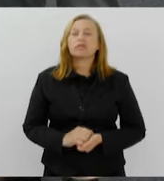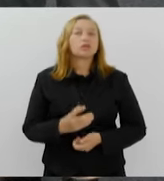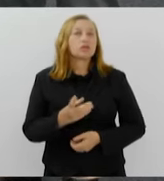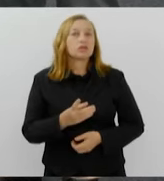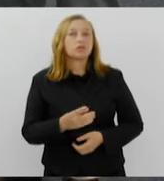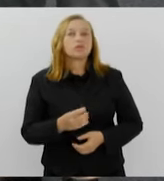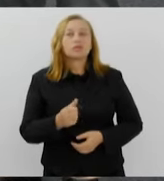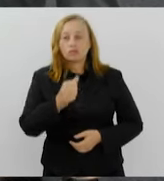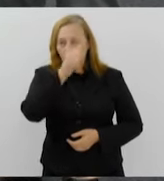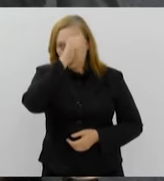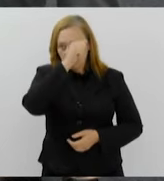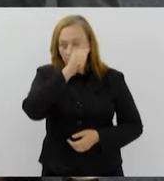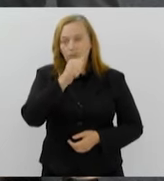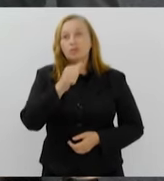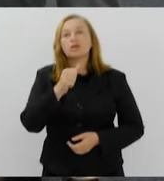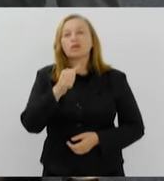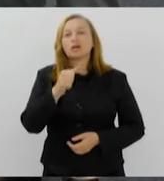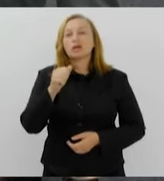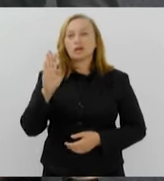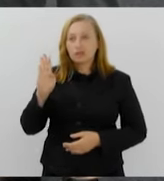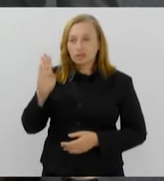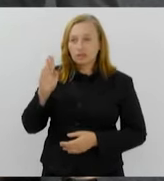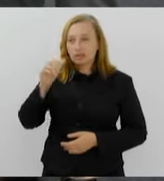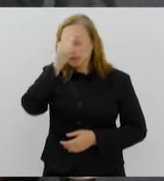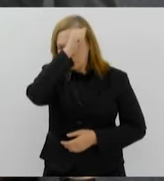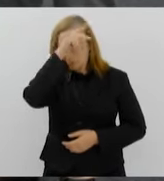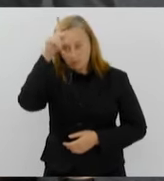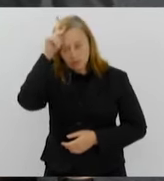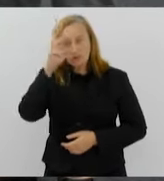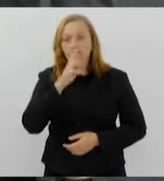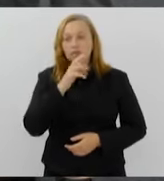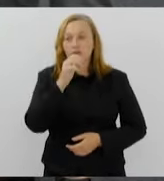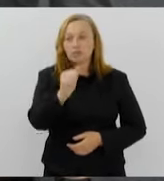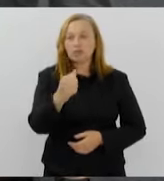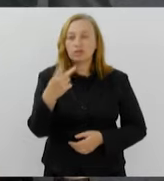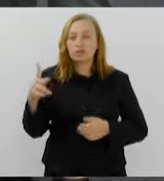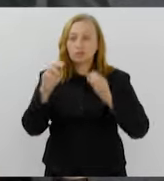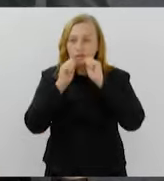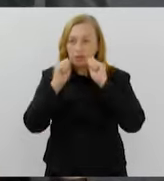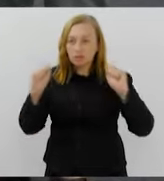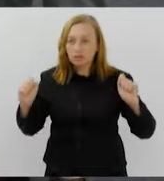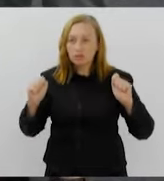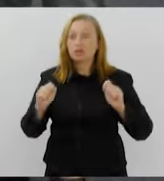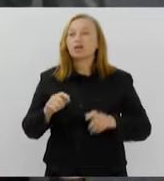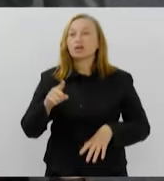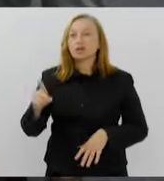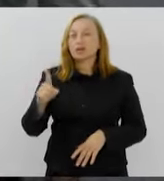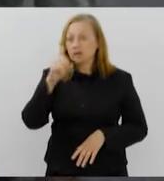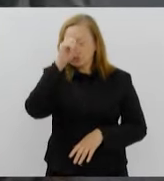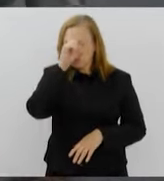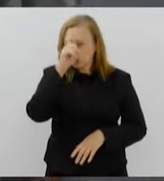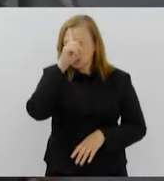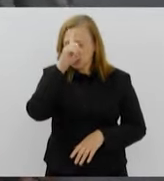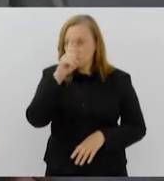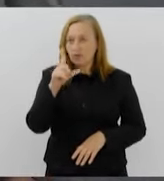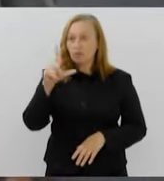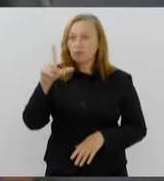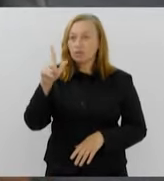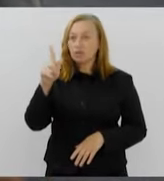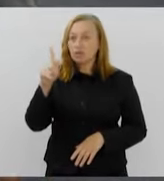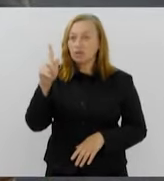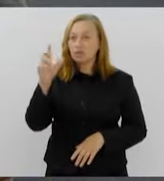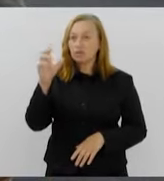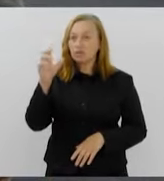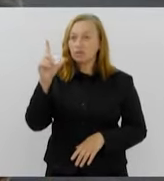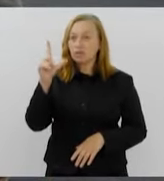a prefeito Rodrigo amorm e seus assessores Leonel está internado no hospital glor dor